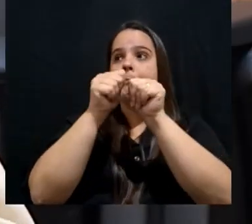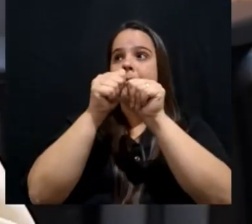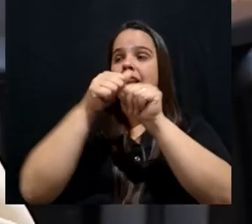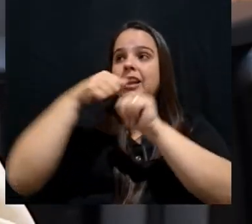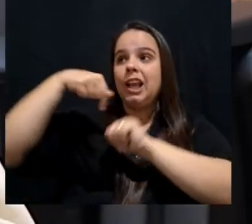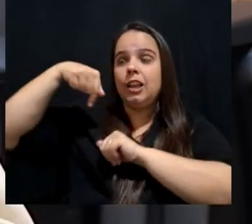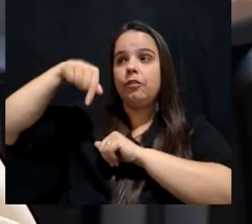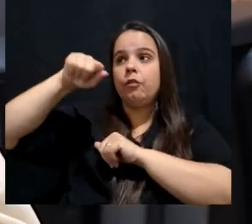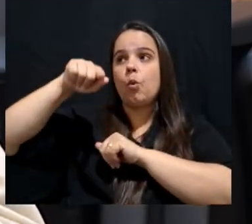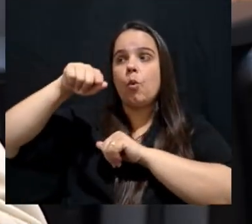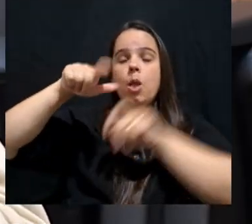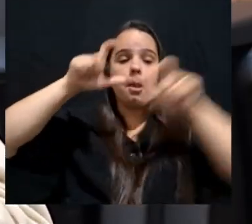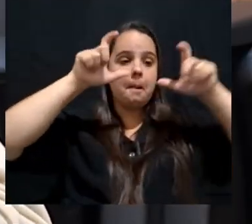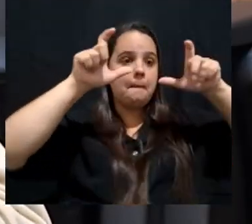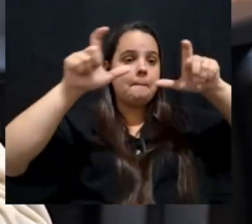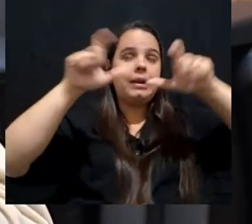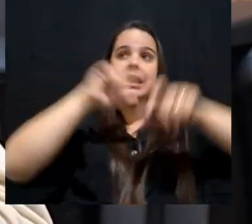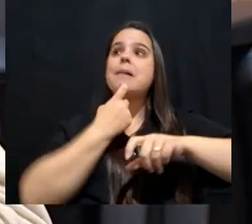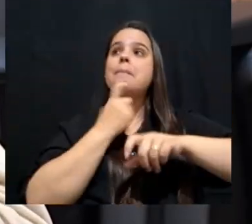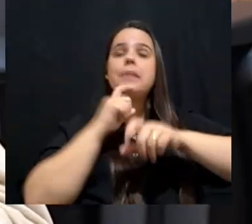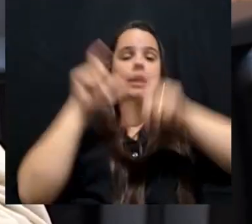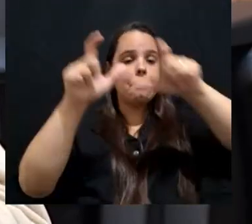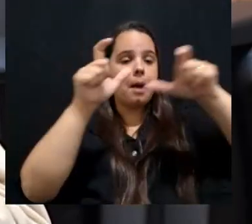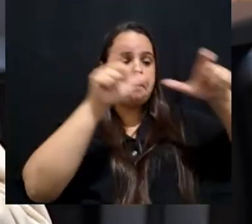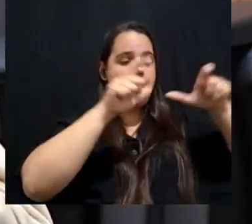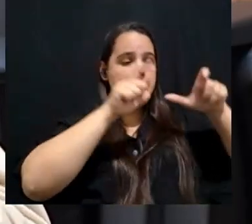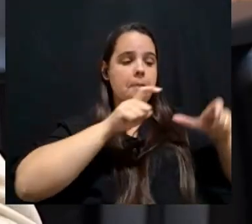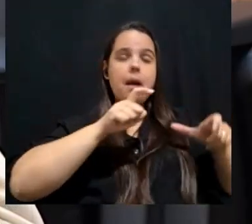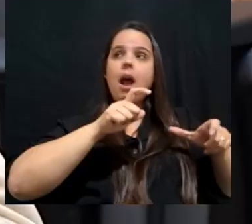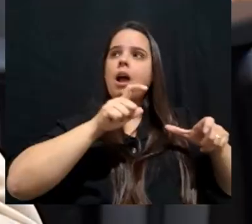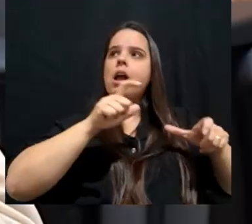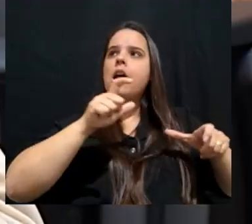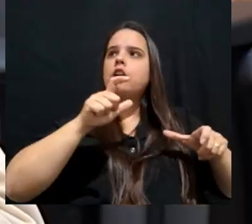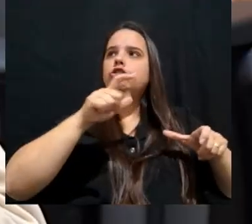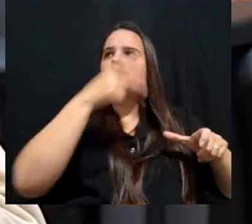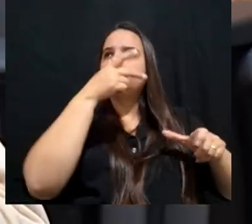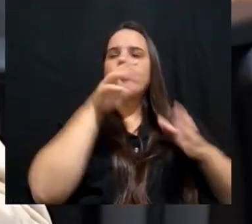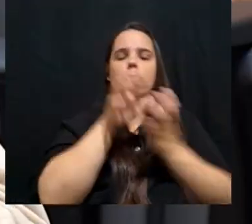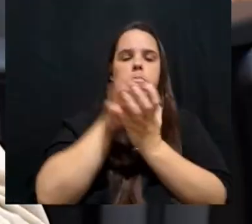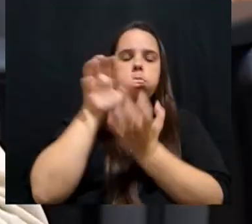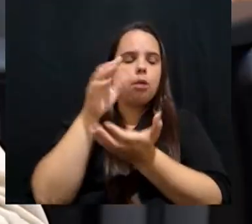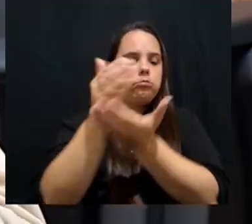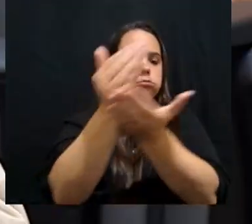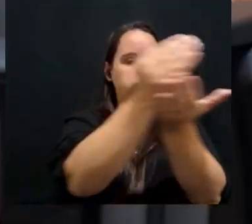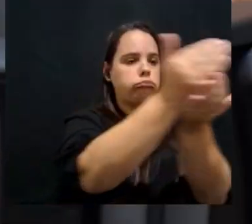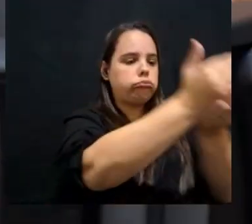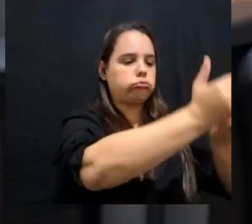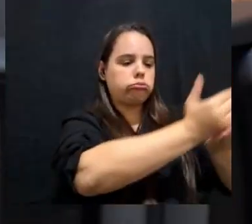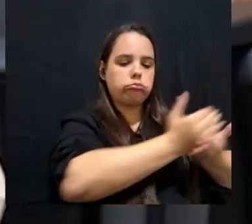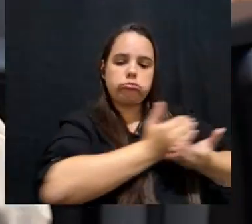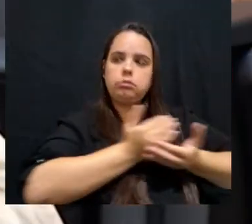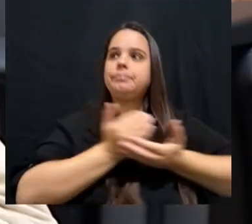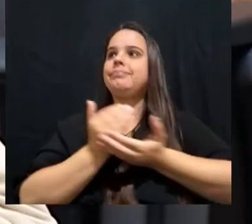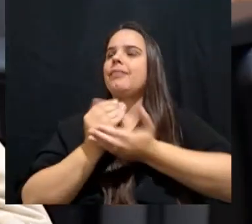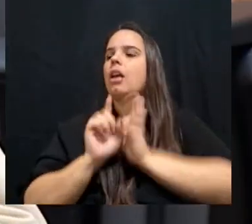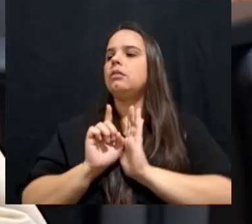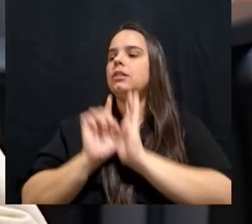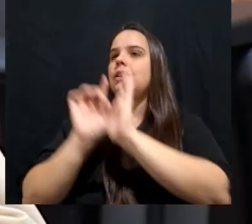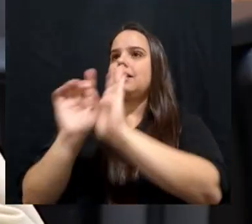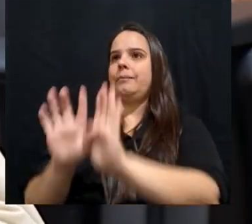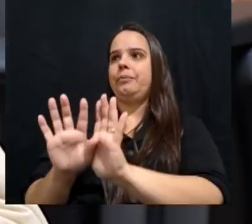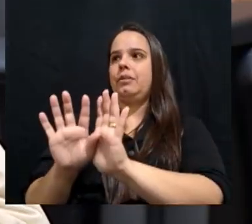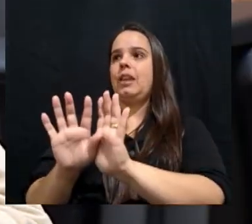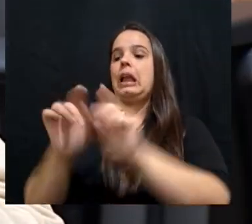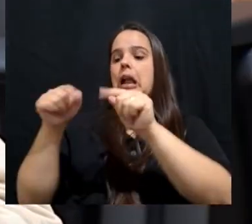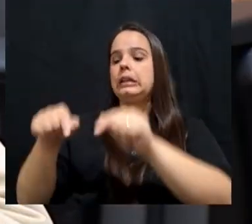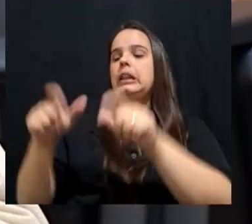da cidade de Campinas, teve comida, bebida, e teve, obviamente, o local e o baile, né, que